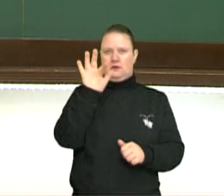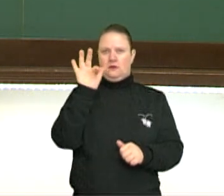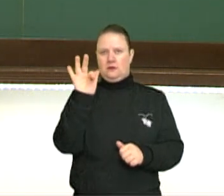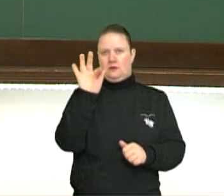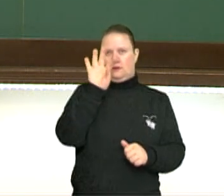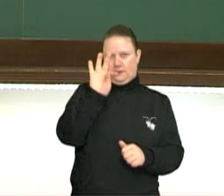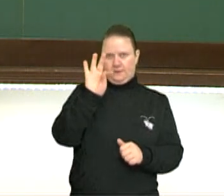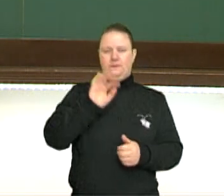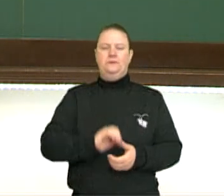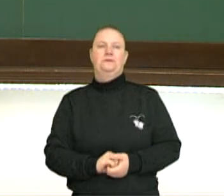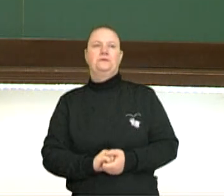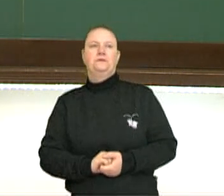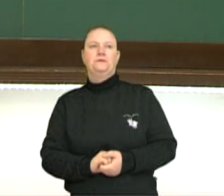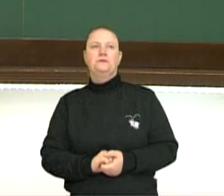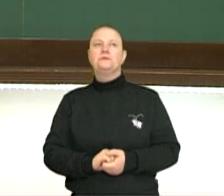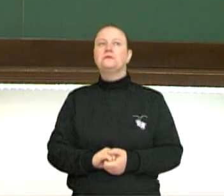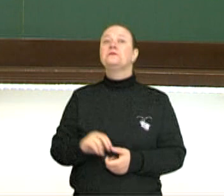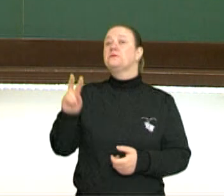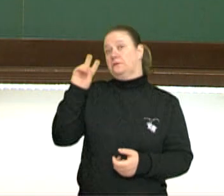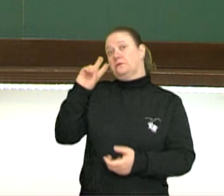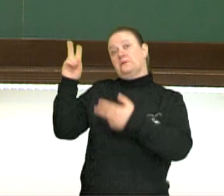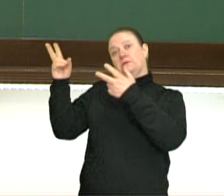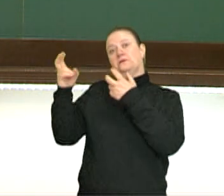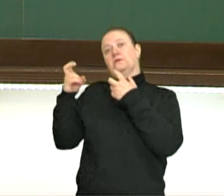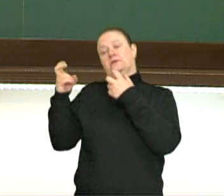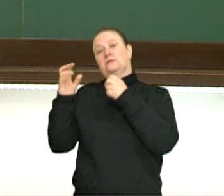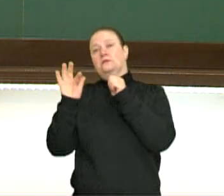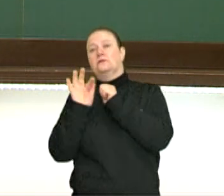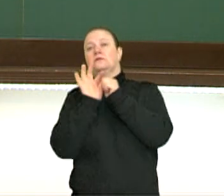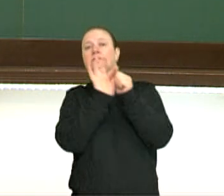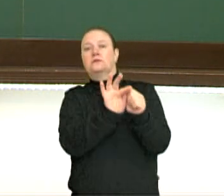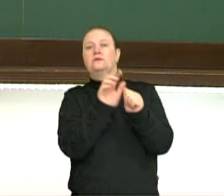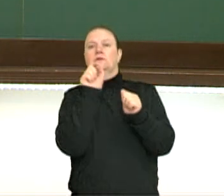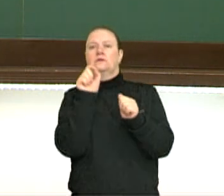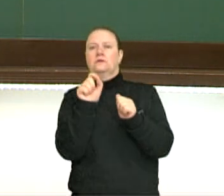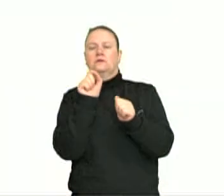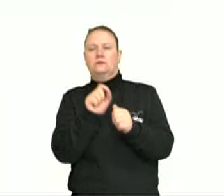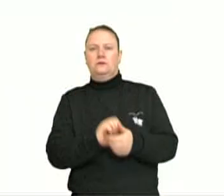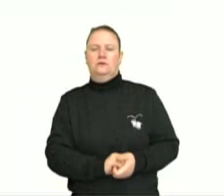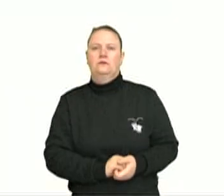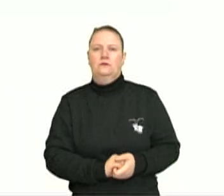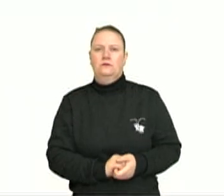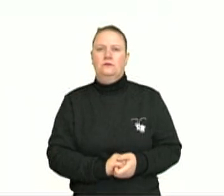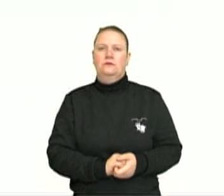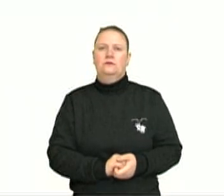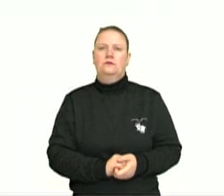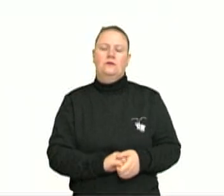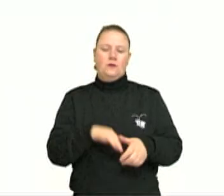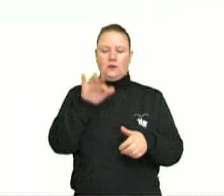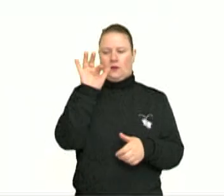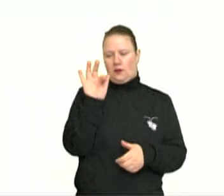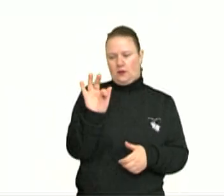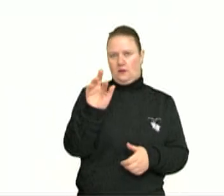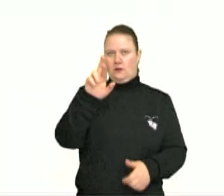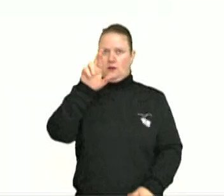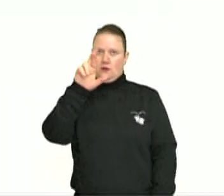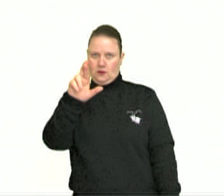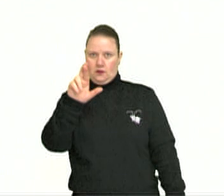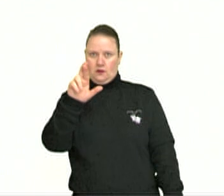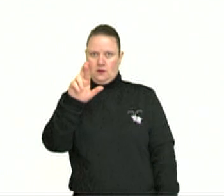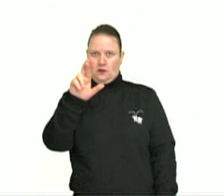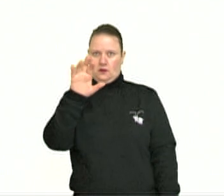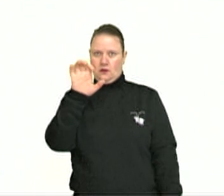Bem, então se você for analisar, o que a gente tem dessa força aqui, né? A força resultante que a gente pode falar aqui,